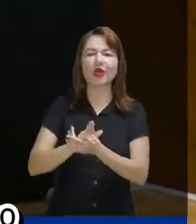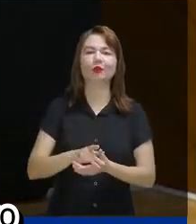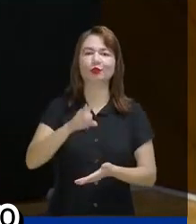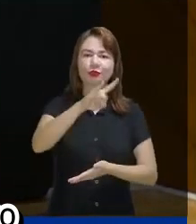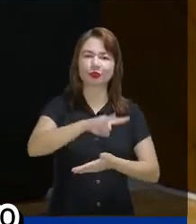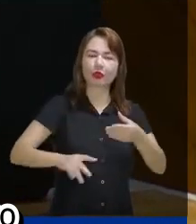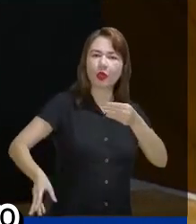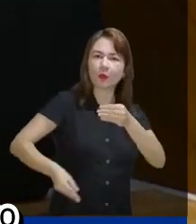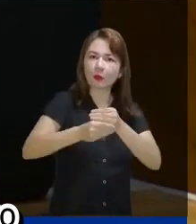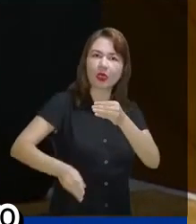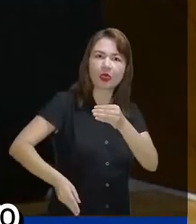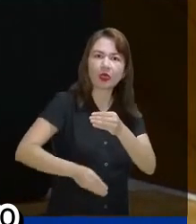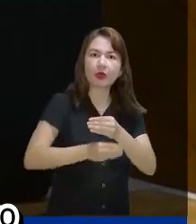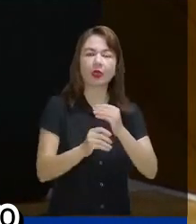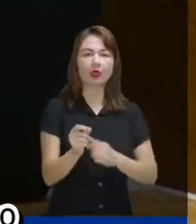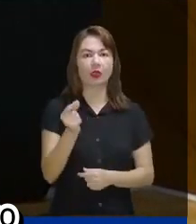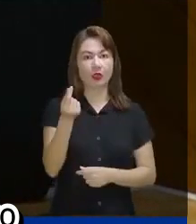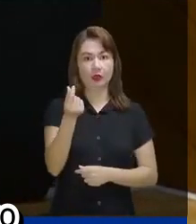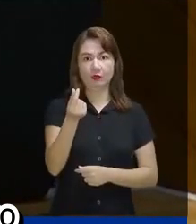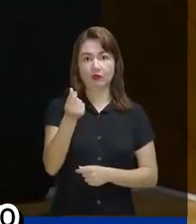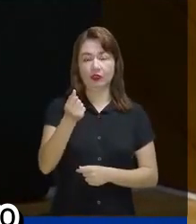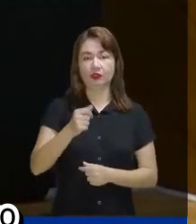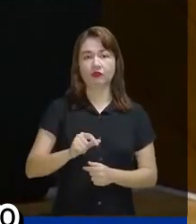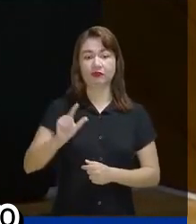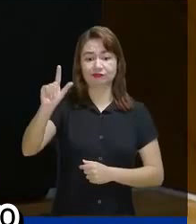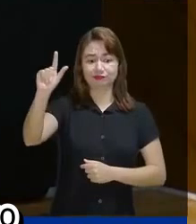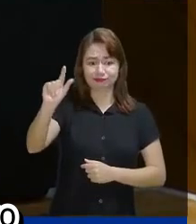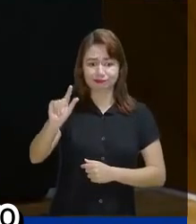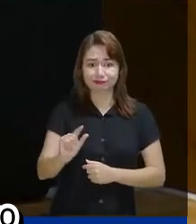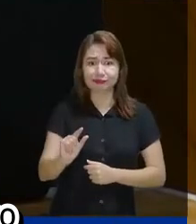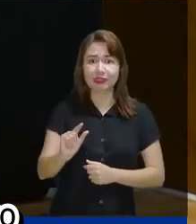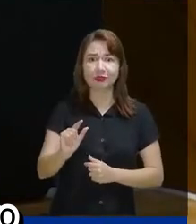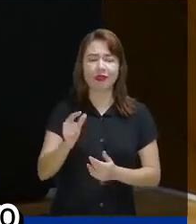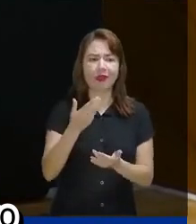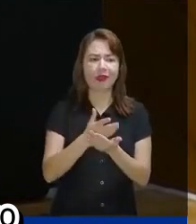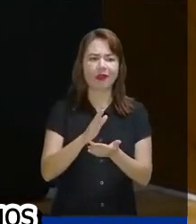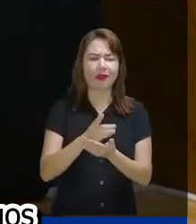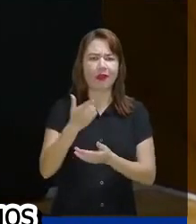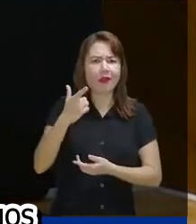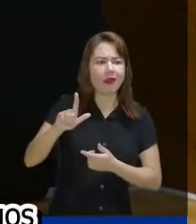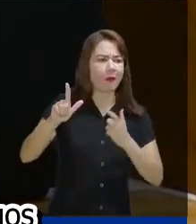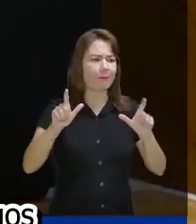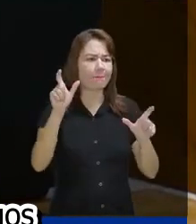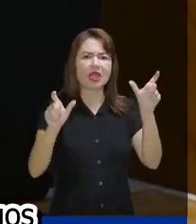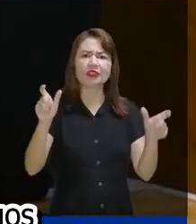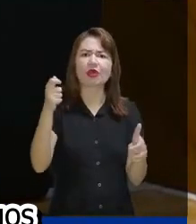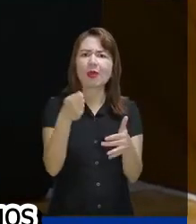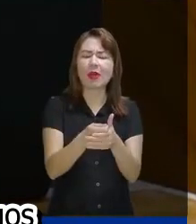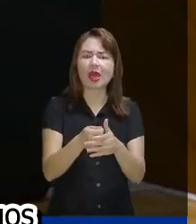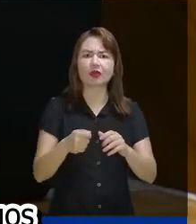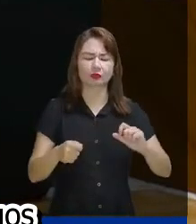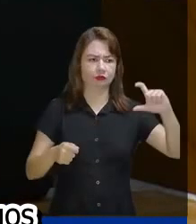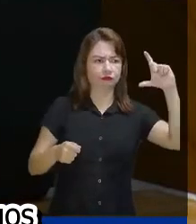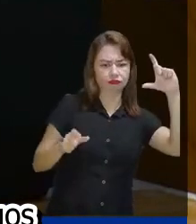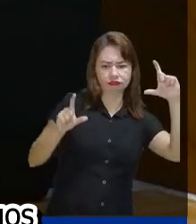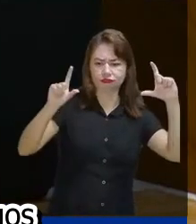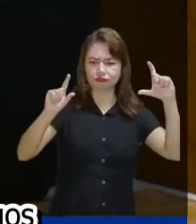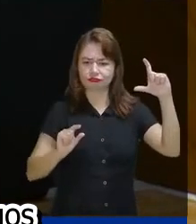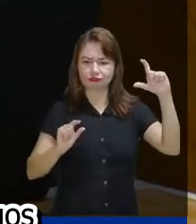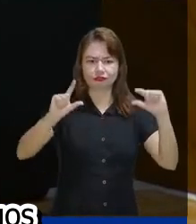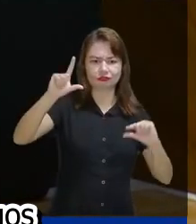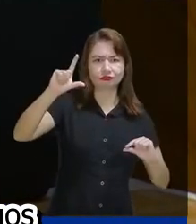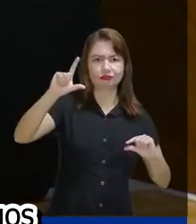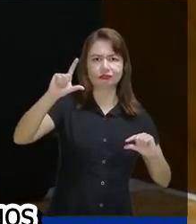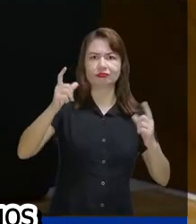juntados, inclusive o valor pago foi muito menor do que outras pessoas pagaram. Então, nesse contexto, estou rejeitando os